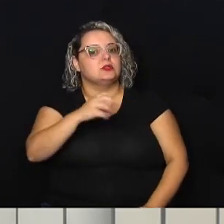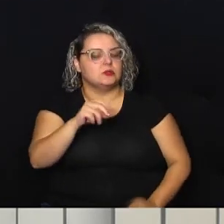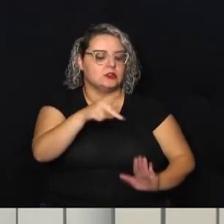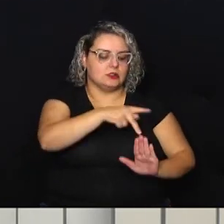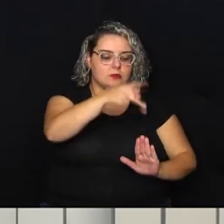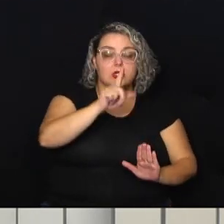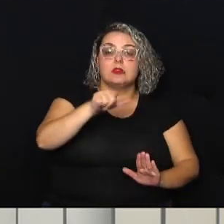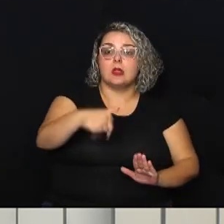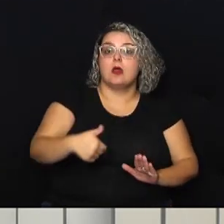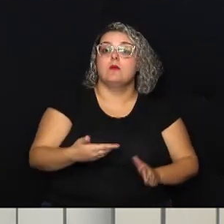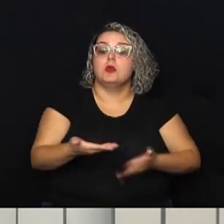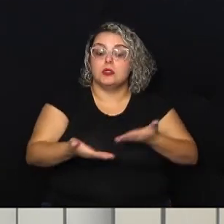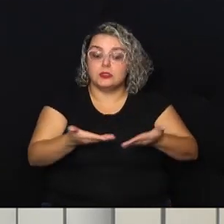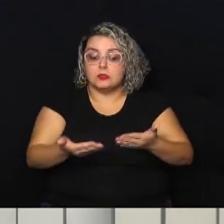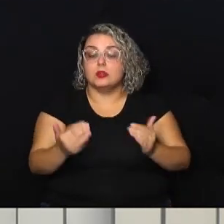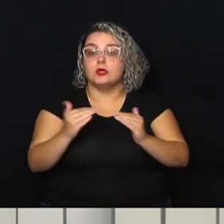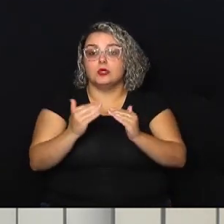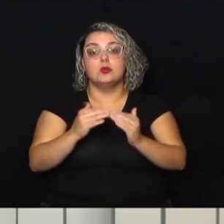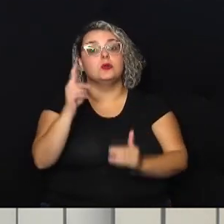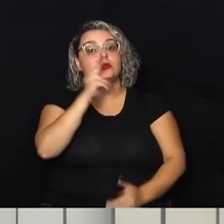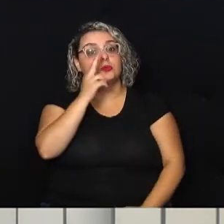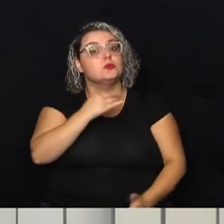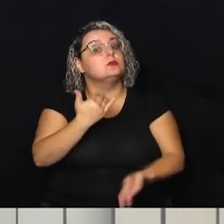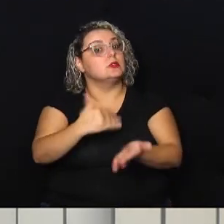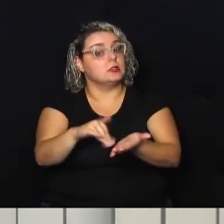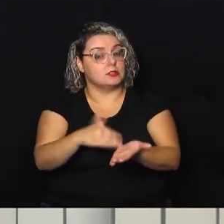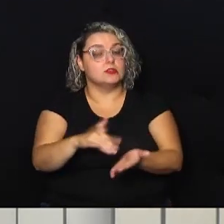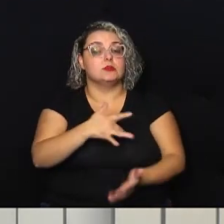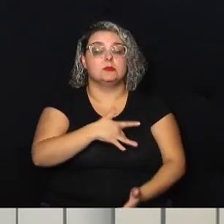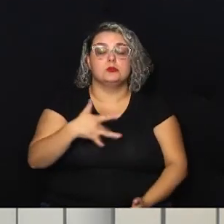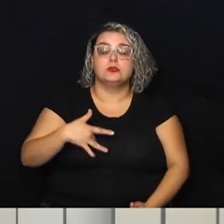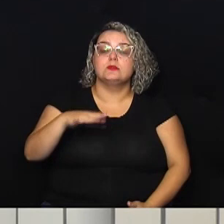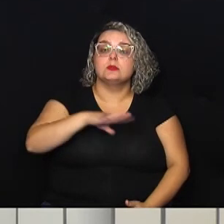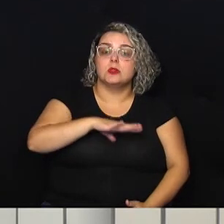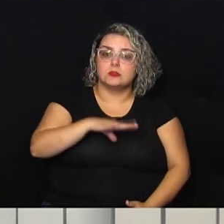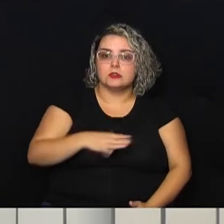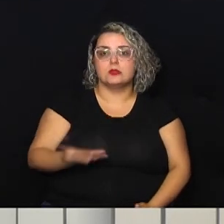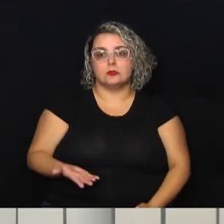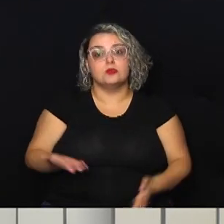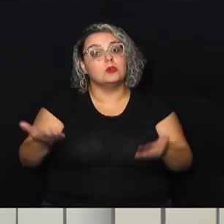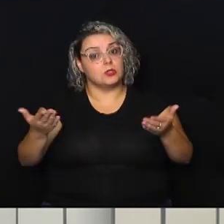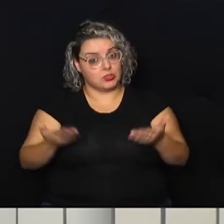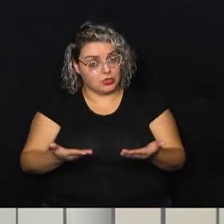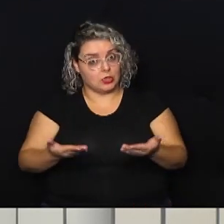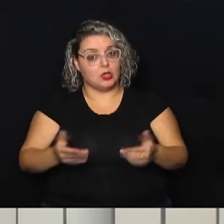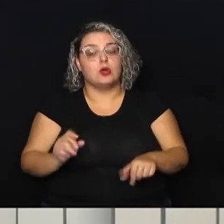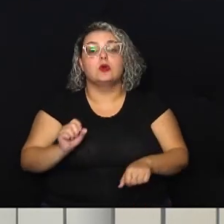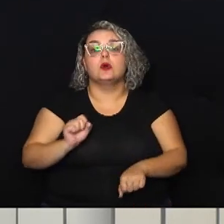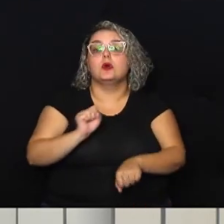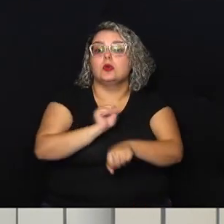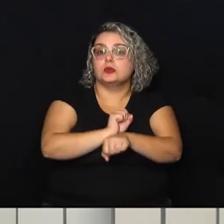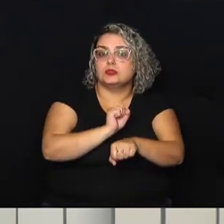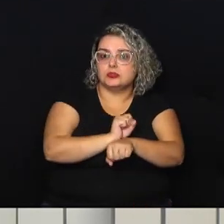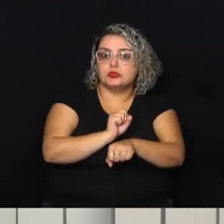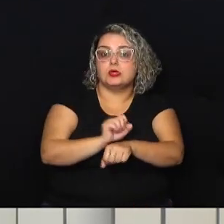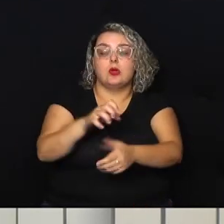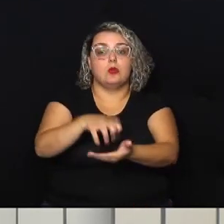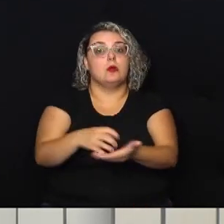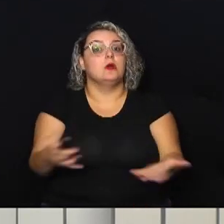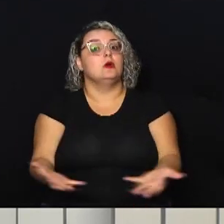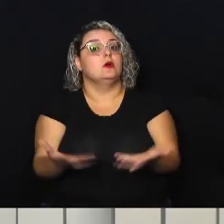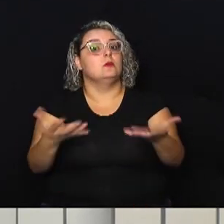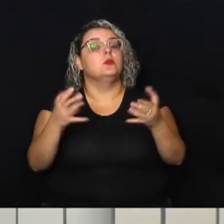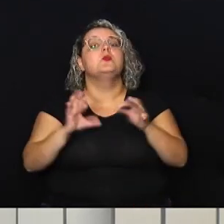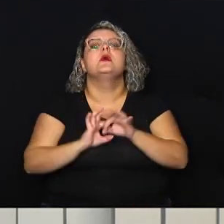tratativas emergenciais com a Secretaria Municipal de Saúde. E agora aguarda que o órgão promova a